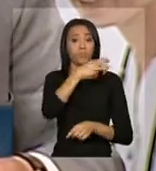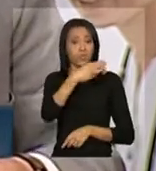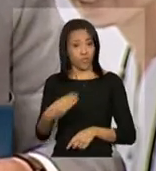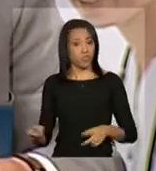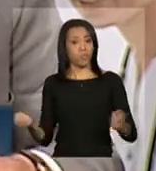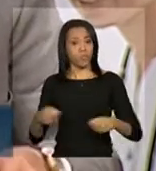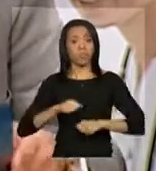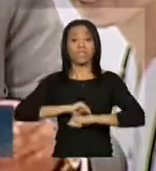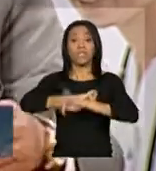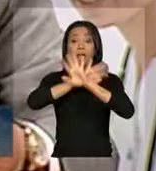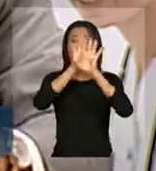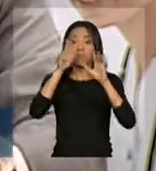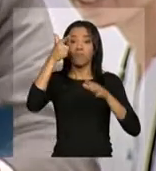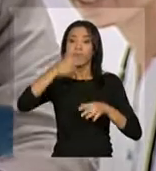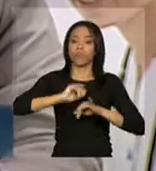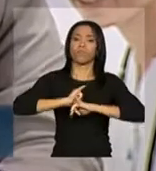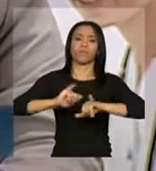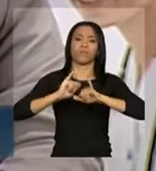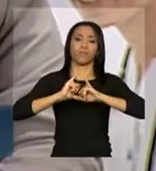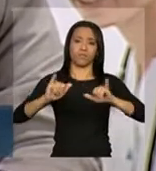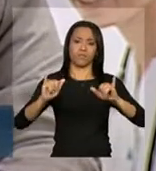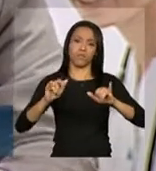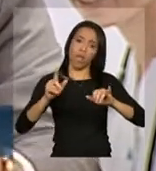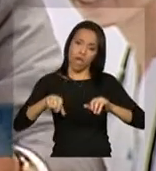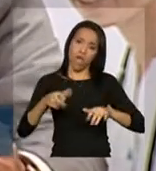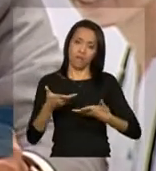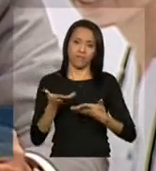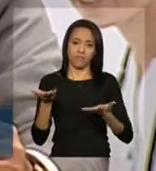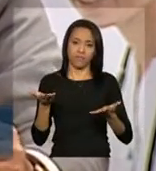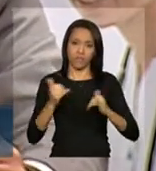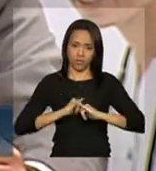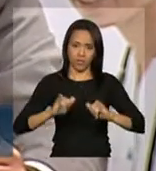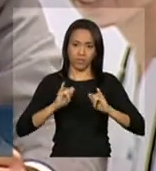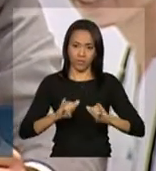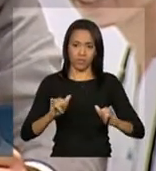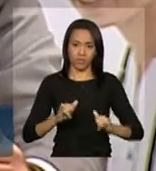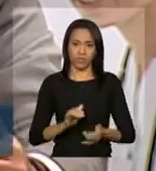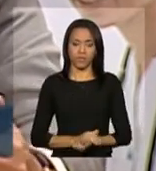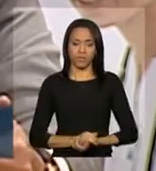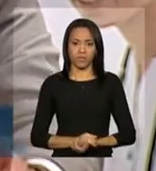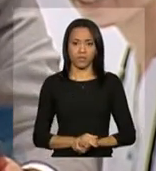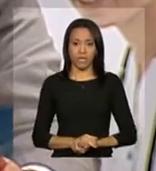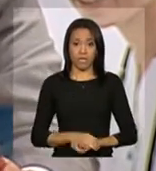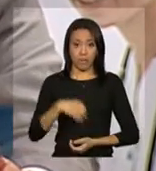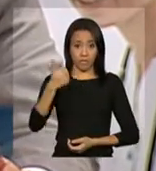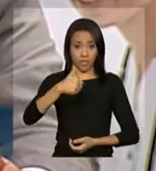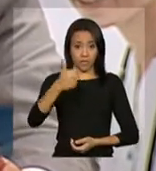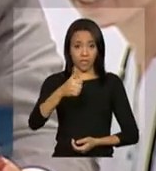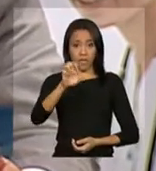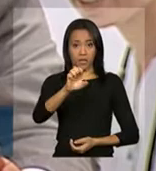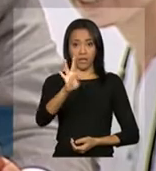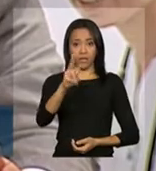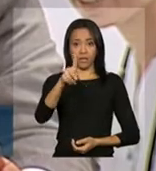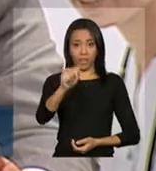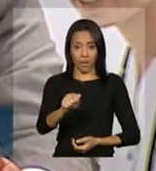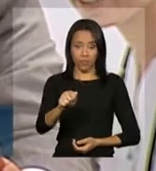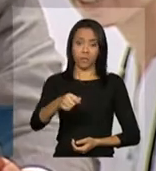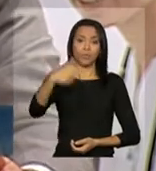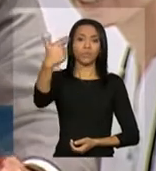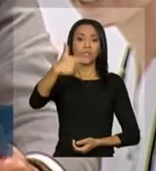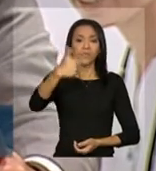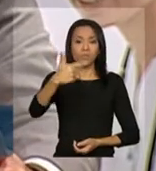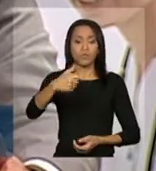esclarecimentos adicionais E são essas informações dessa do do de uma primeira etapa do segundo ciclo de inscrições